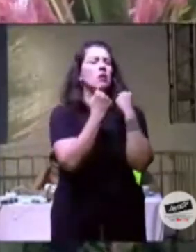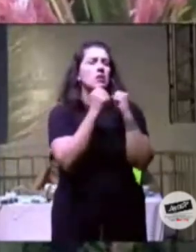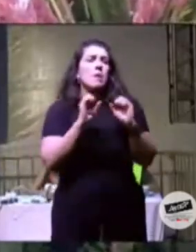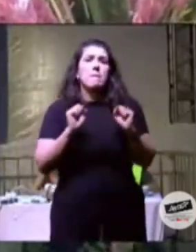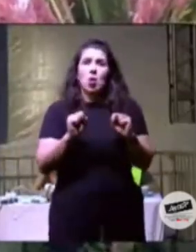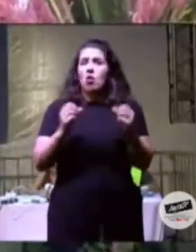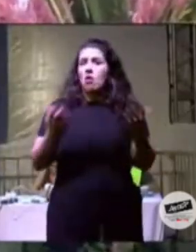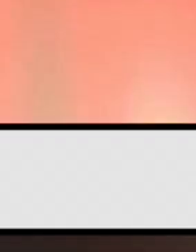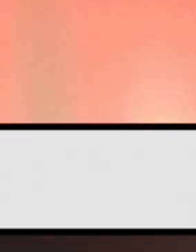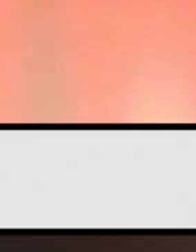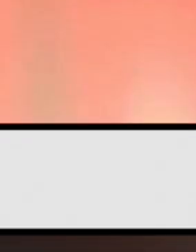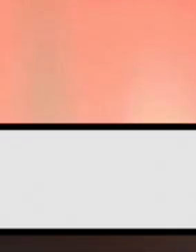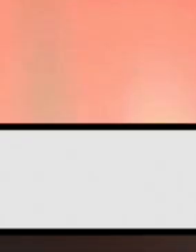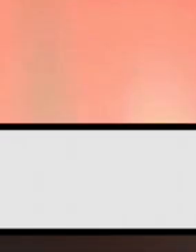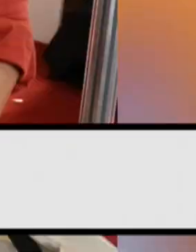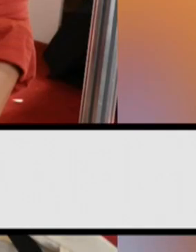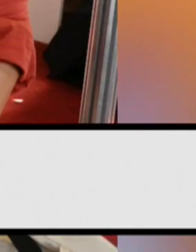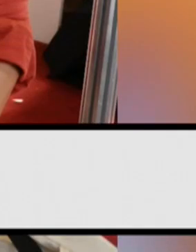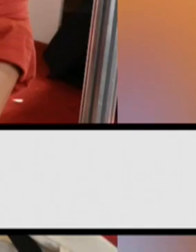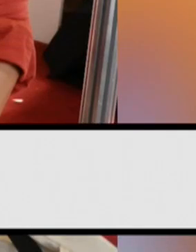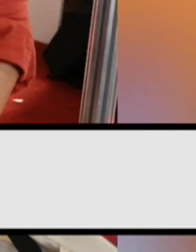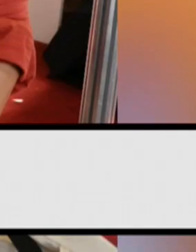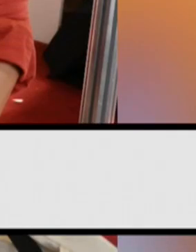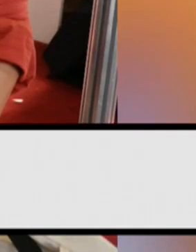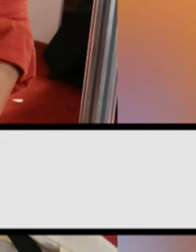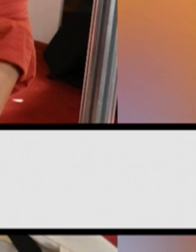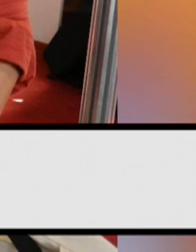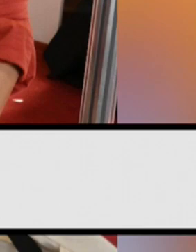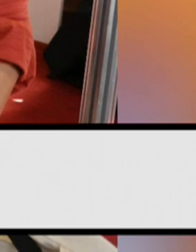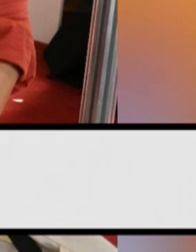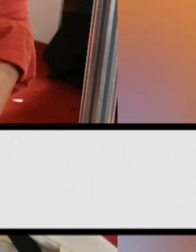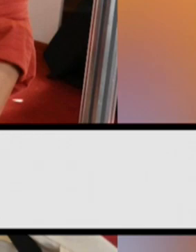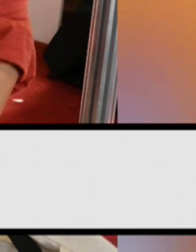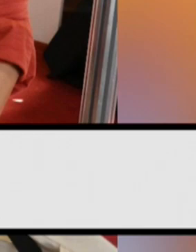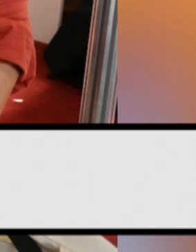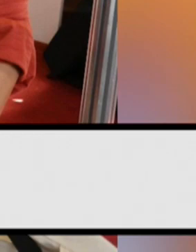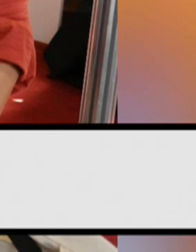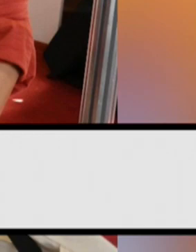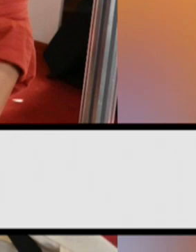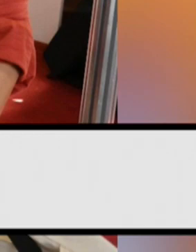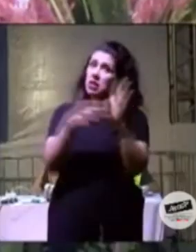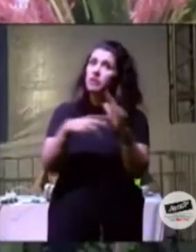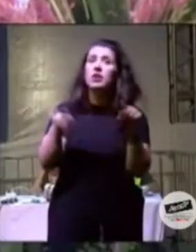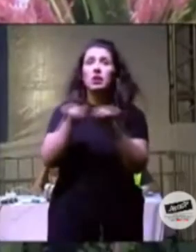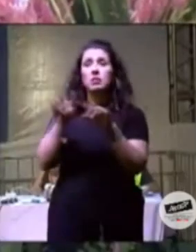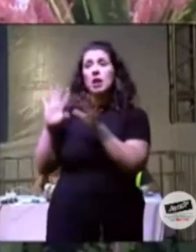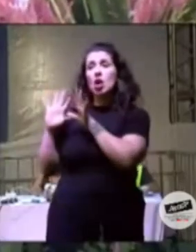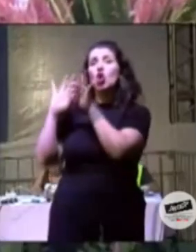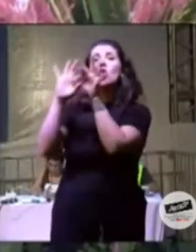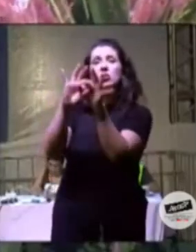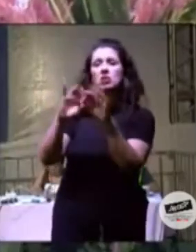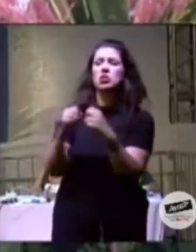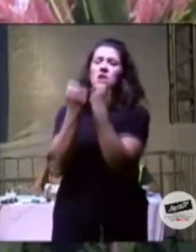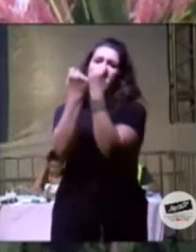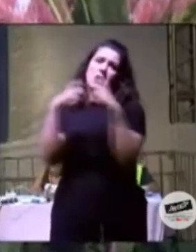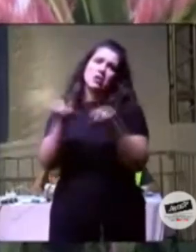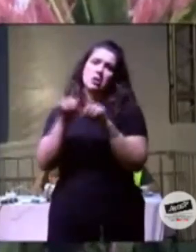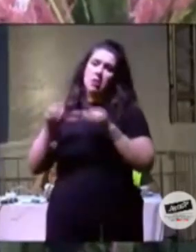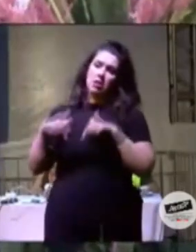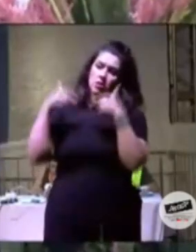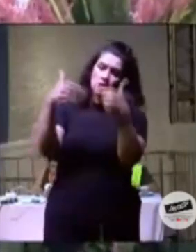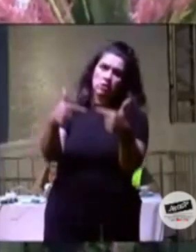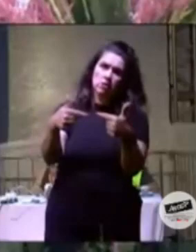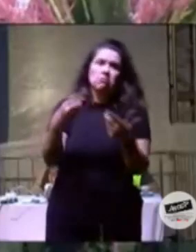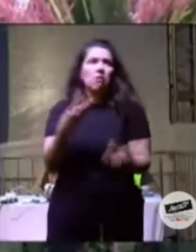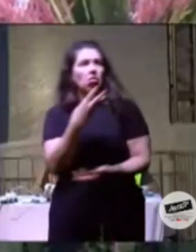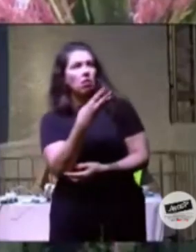Bebel, com a finalidade de reforçar a luta em defesa da educação pública de qualidade e a valorização